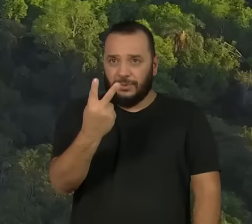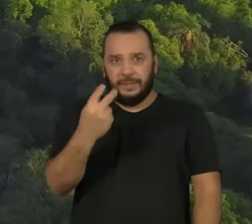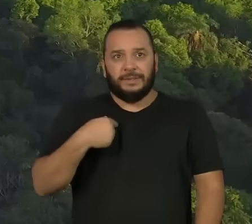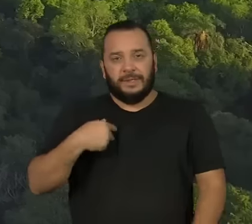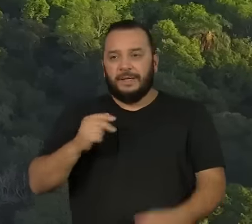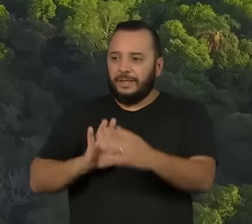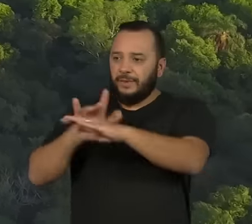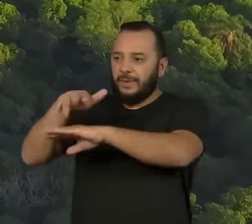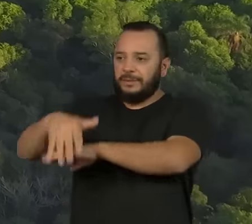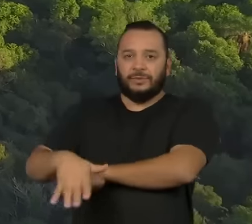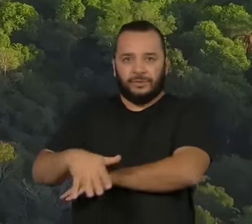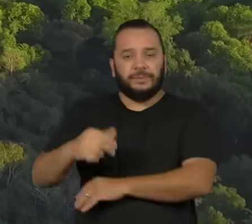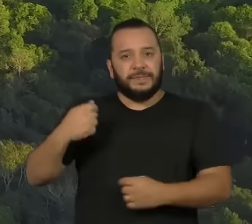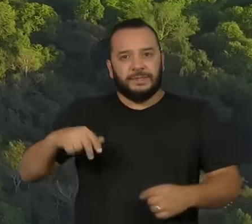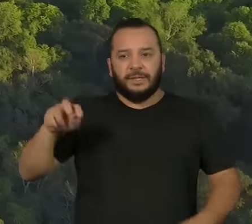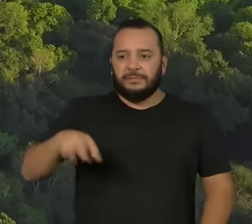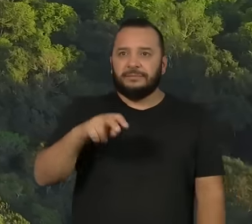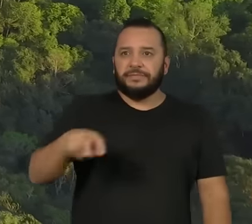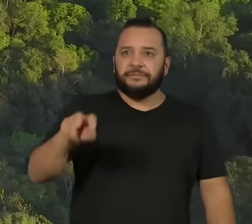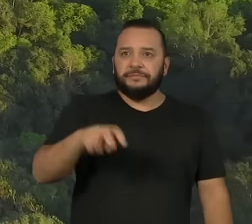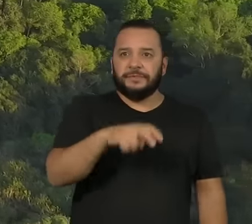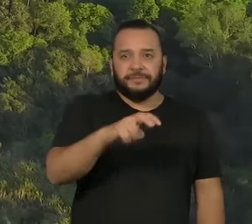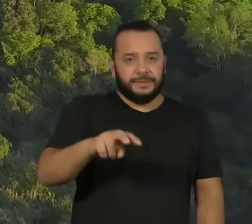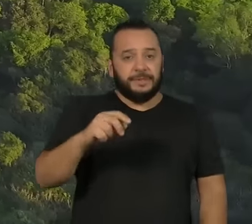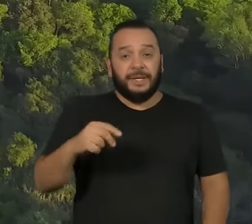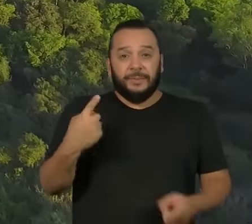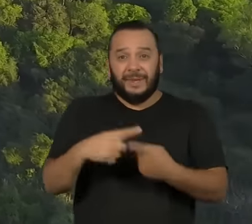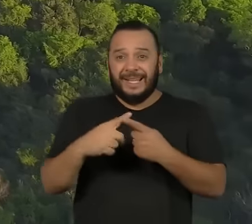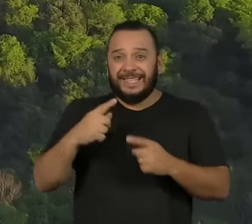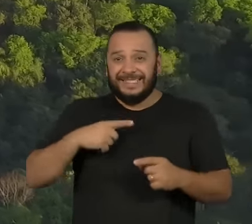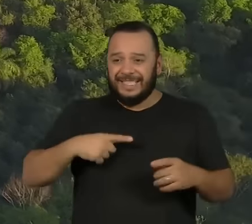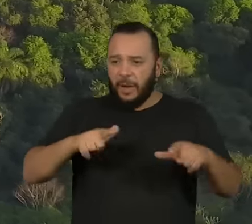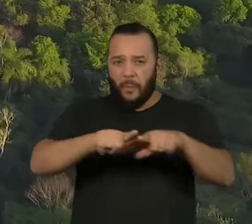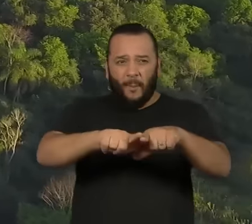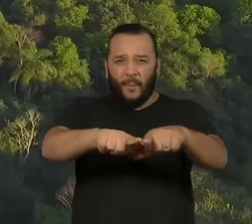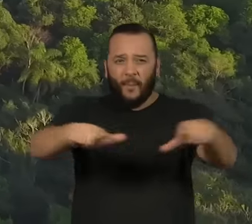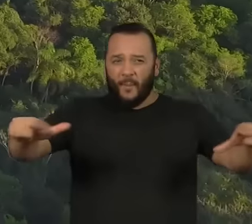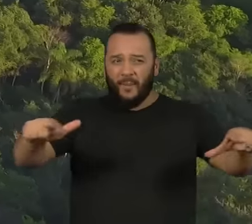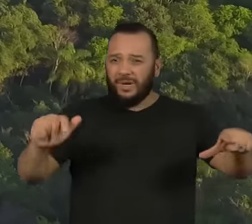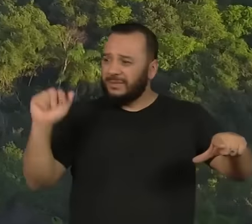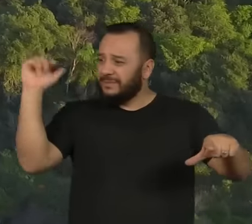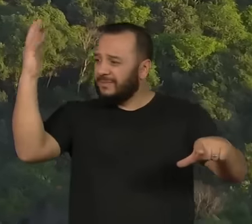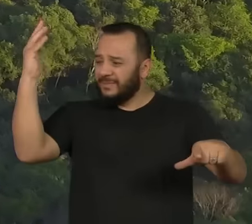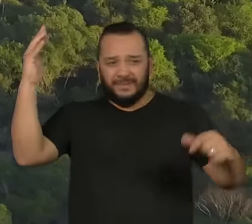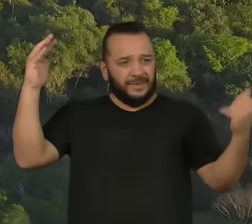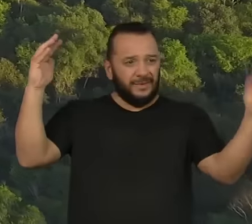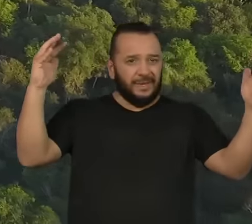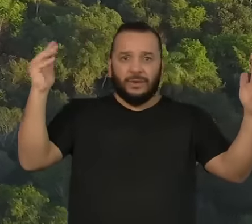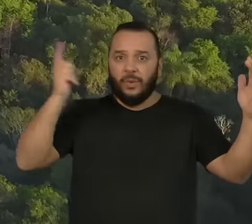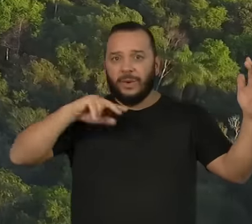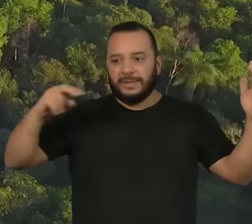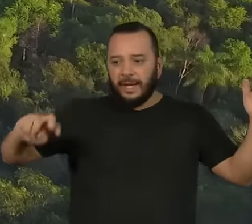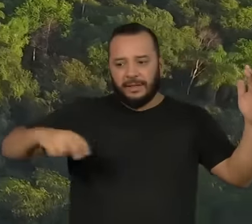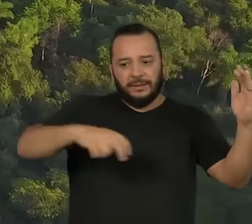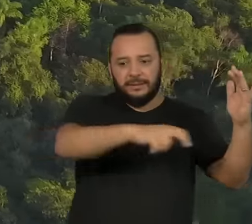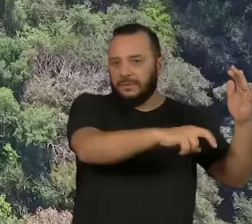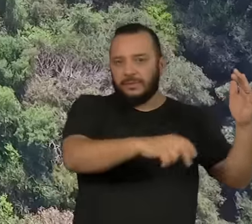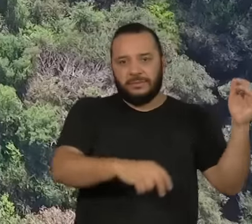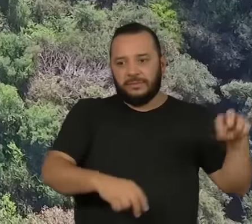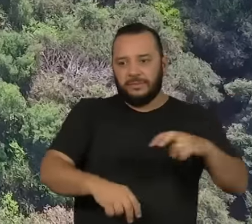Iguaçu, precisam andar, precisam dessas pontes, para passar de uma floresta para outra. E é justamente com a